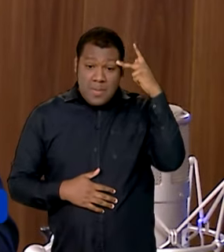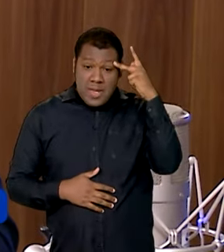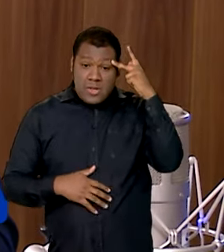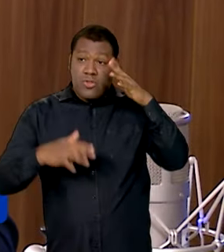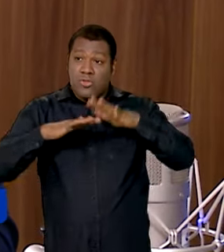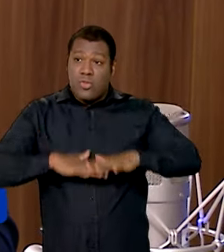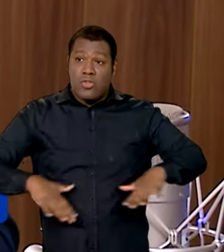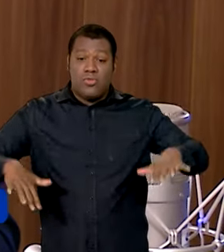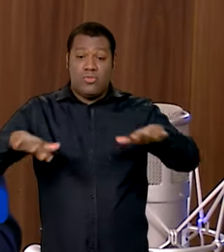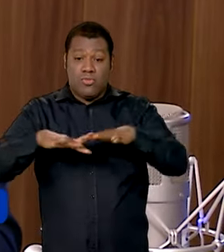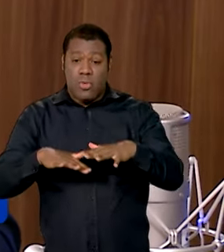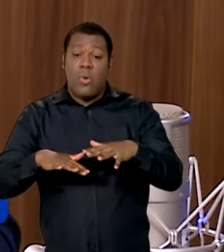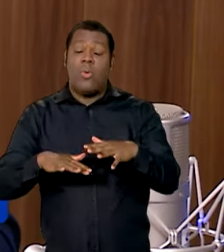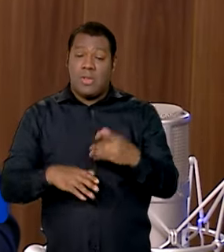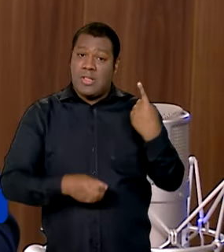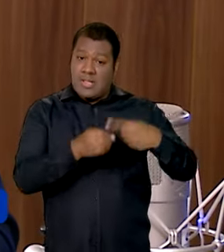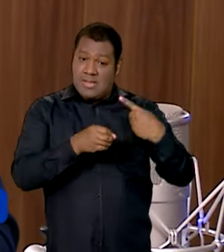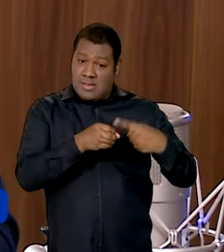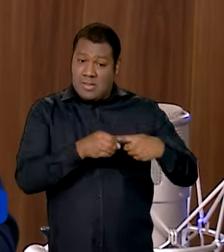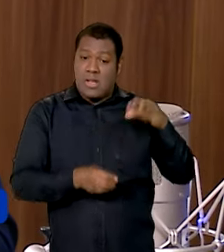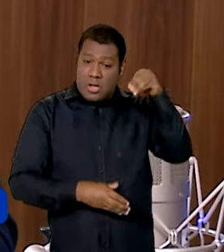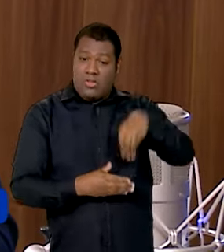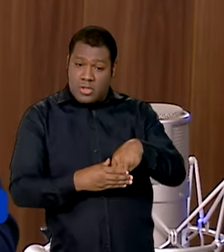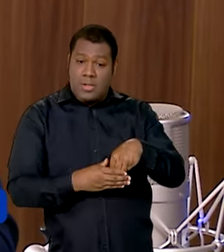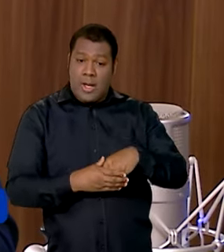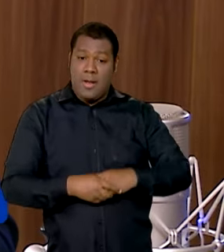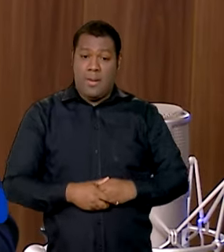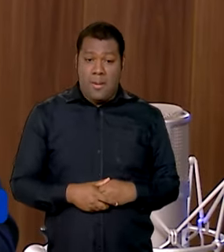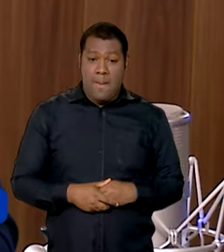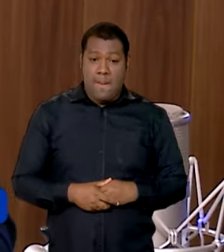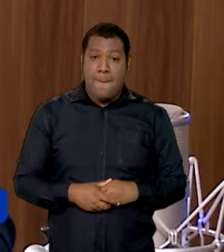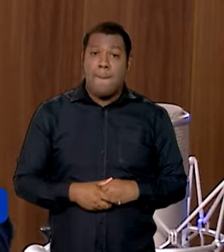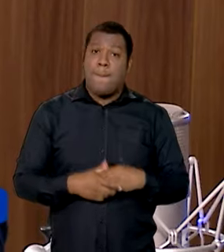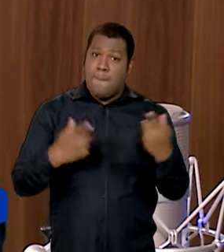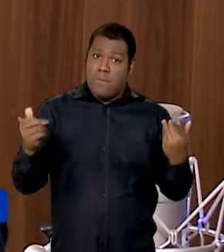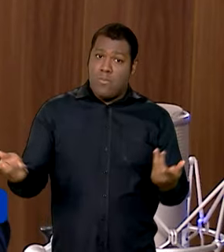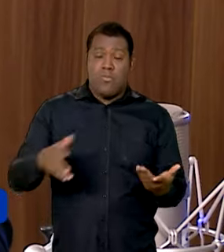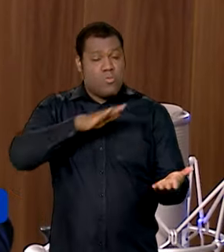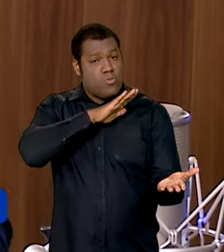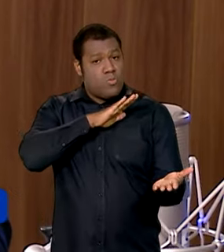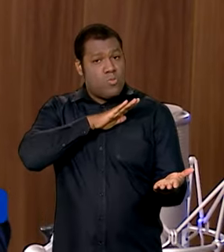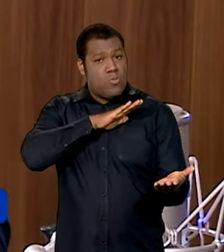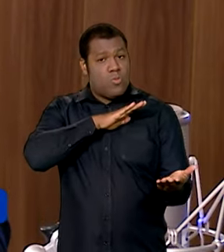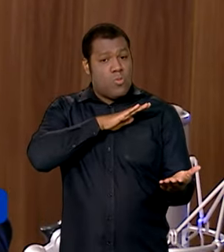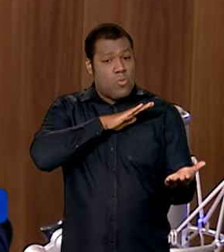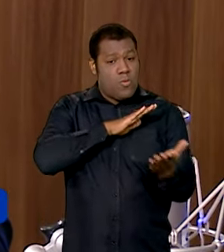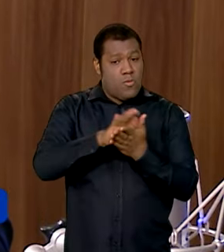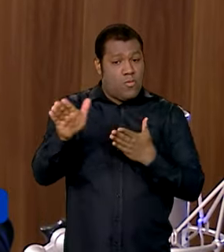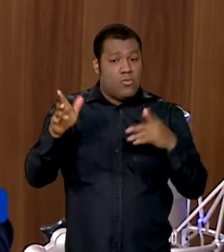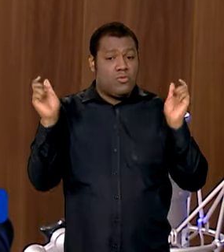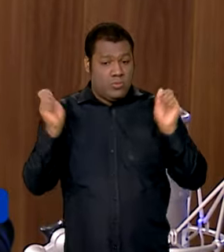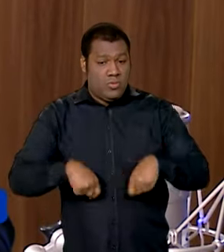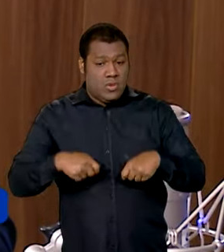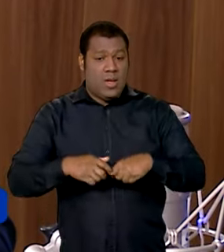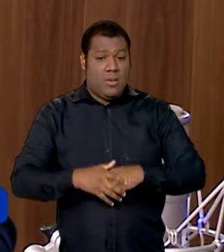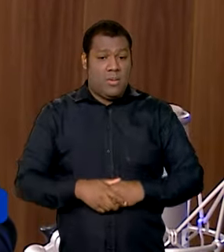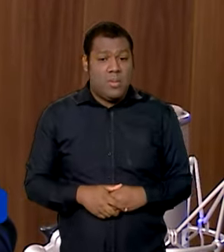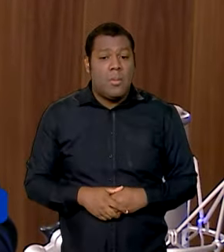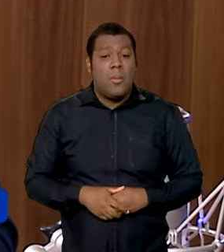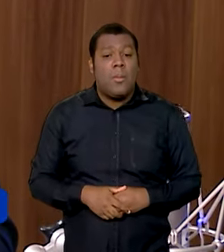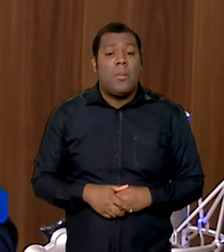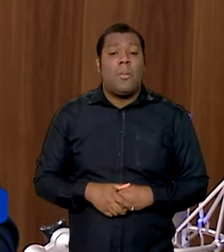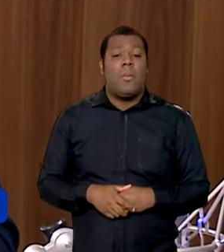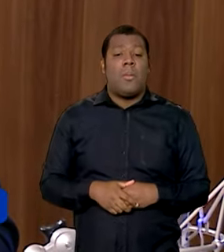transientes que estiverem na área onde eh a ocorrência está anunciada acontecer então isso